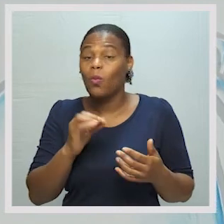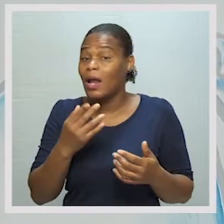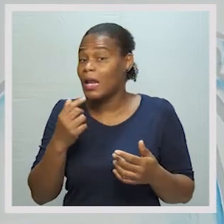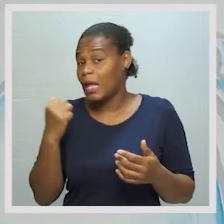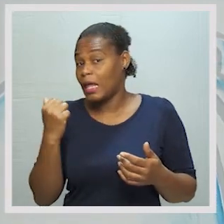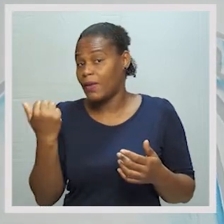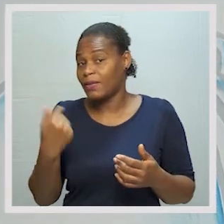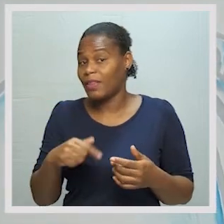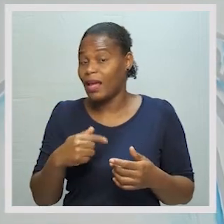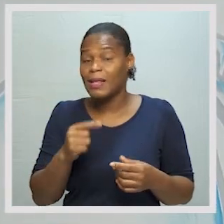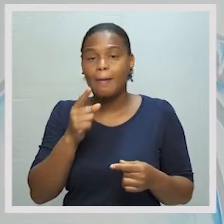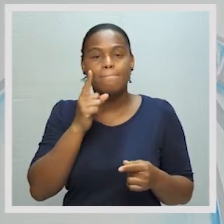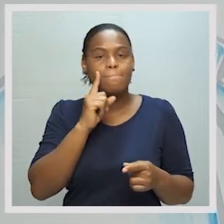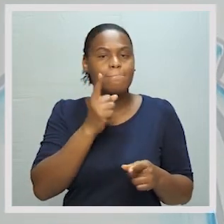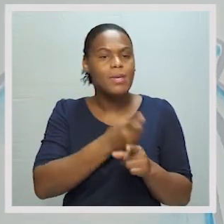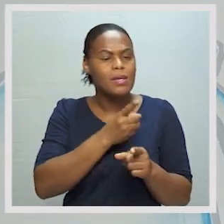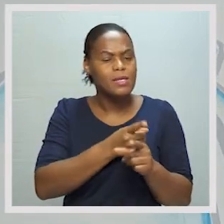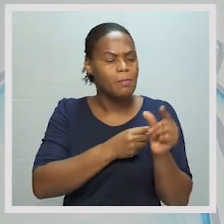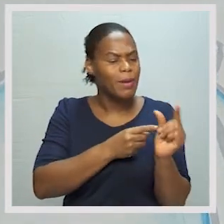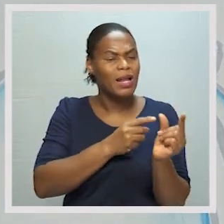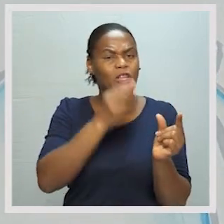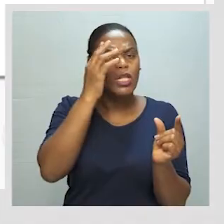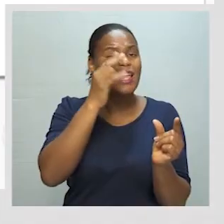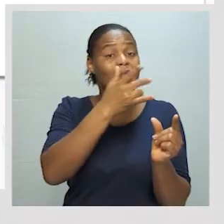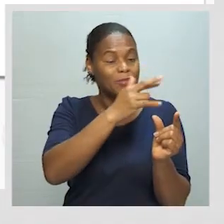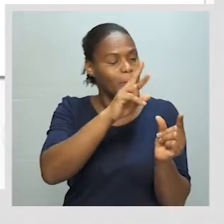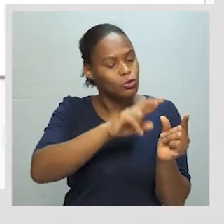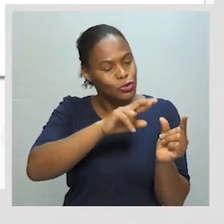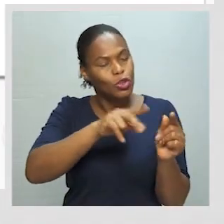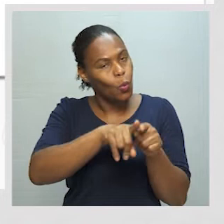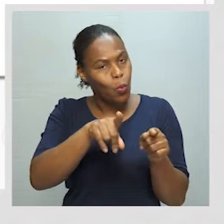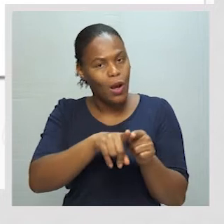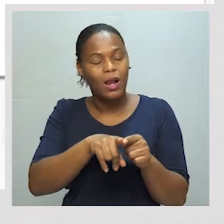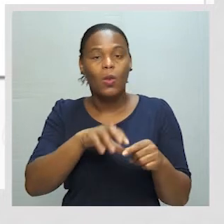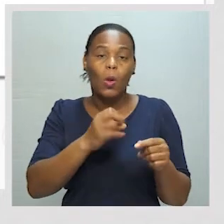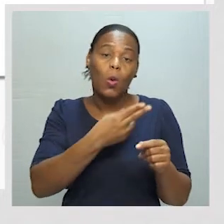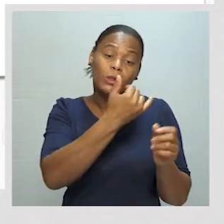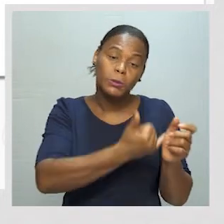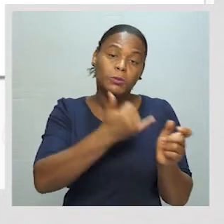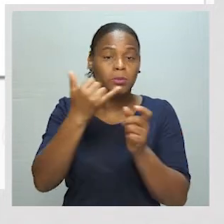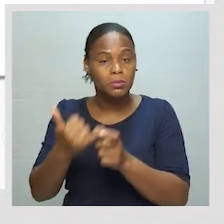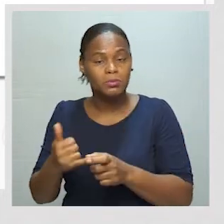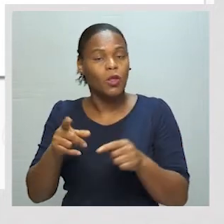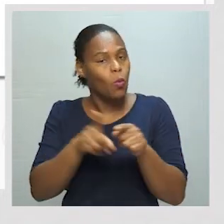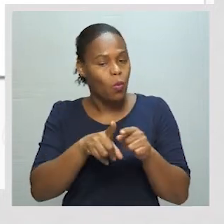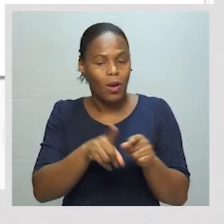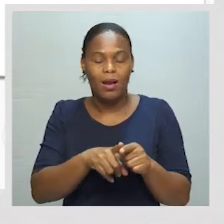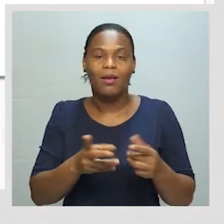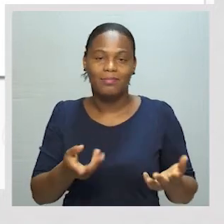eles têm a mesma parte da incógnita, ou seja, a mesma parte